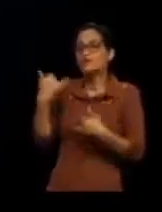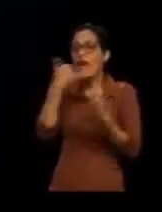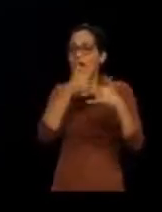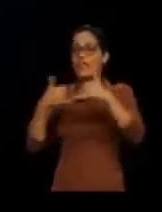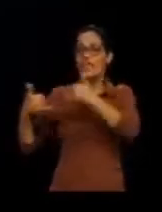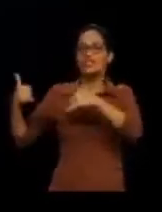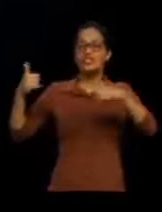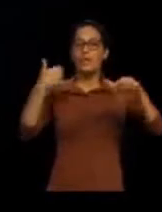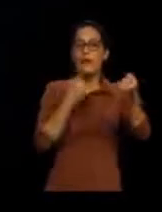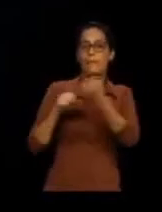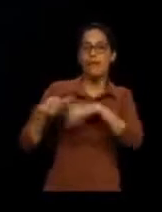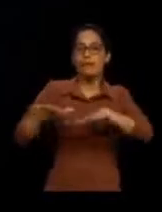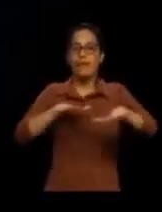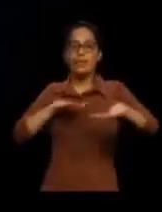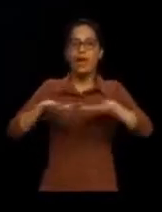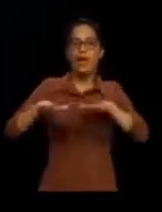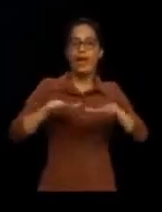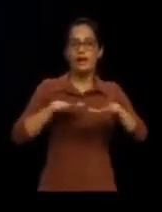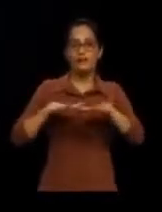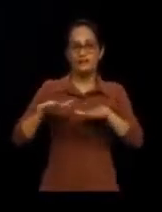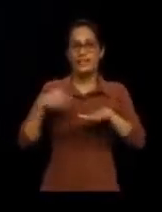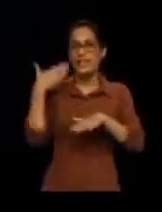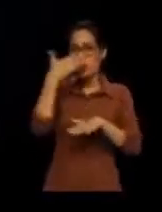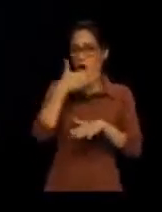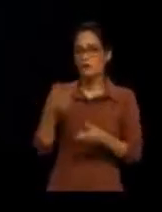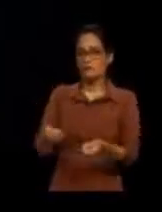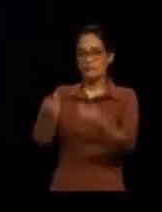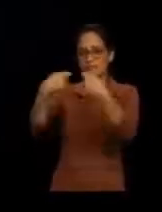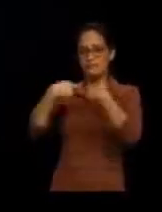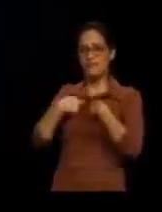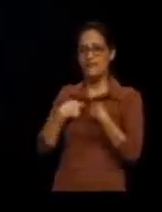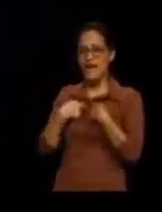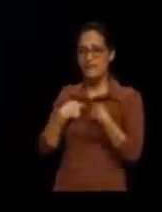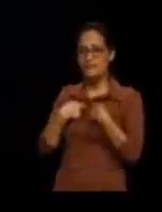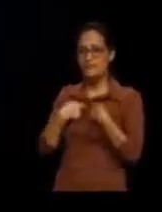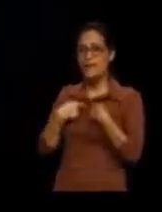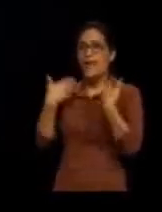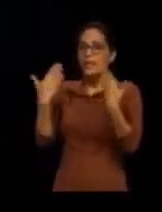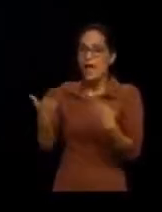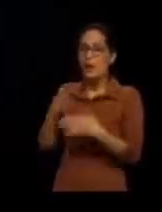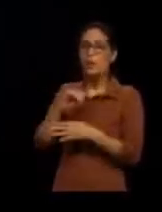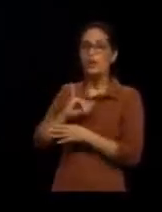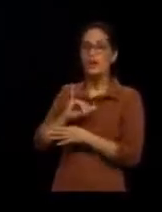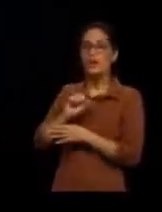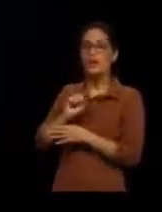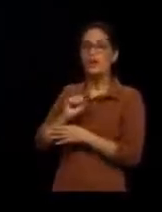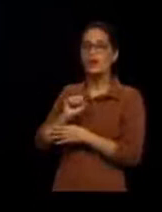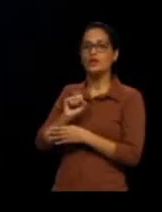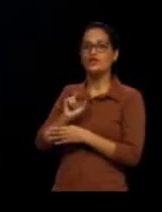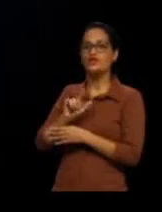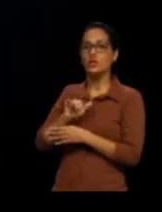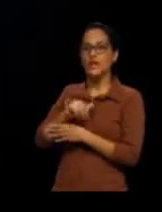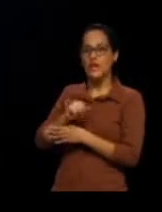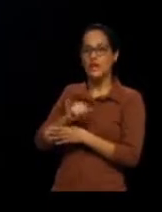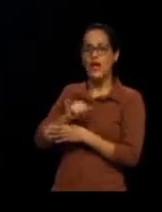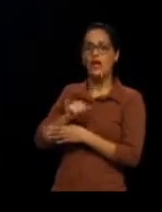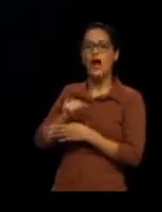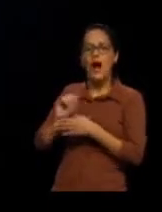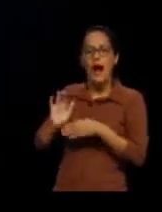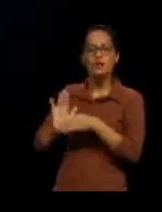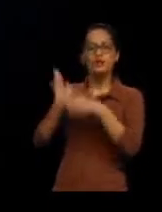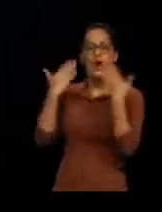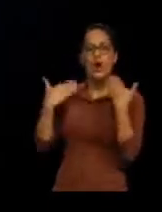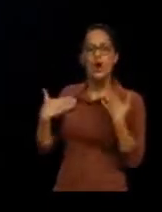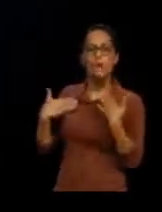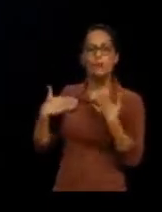nossa base para a gente ter energia. Então, a insulina, ela vai o quê? Transportar essa glicose. Feito